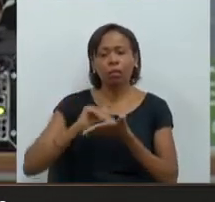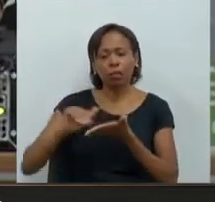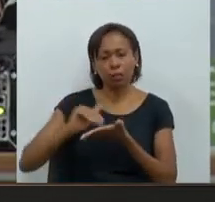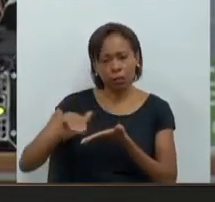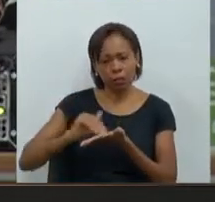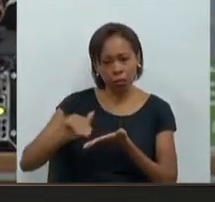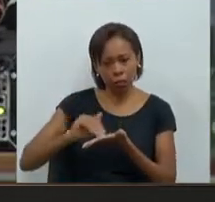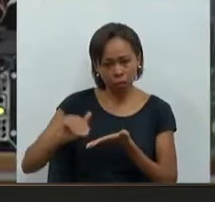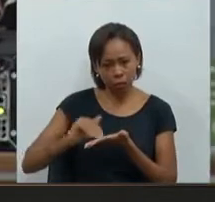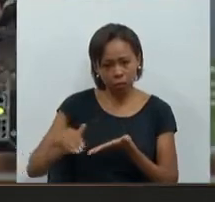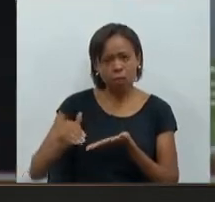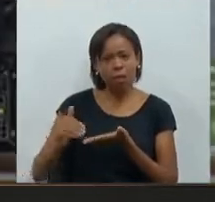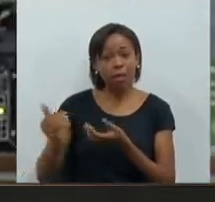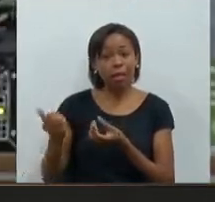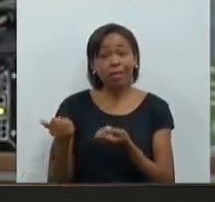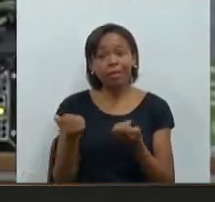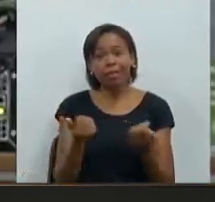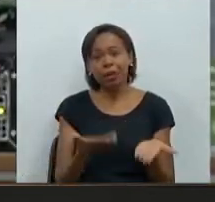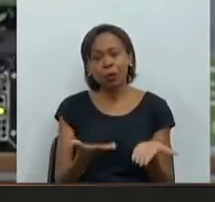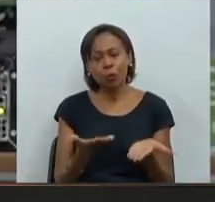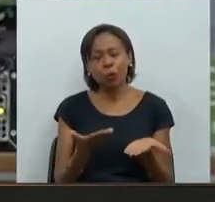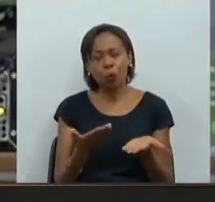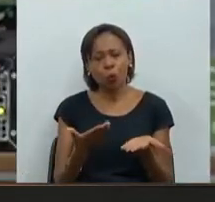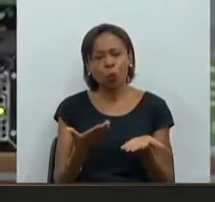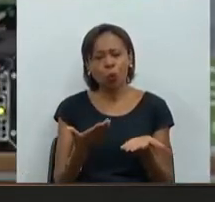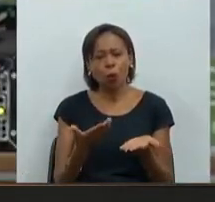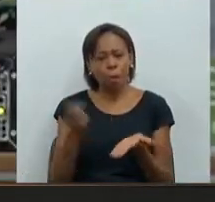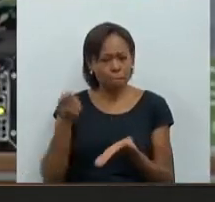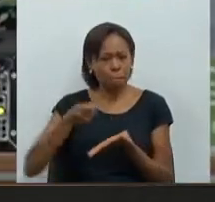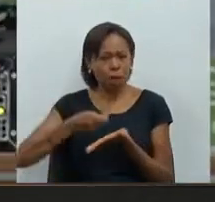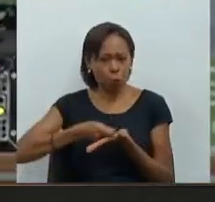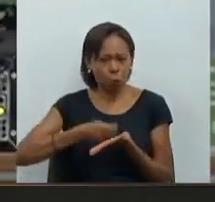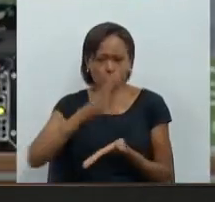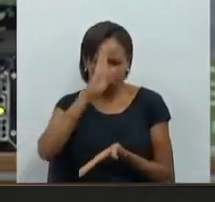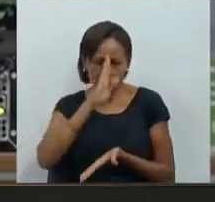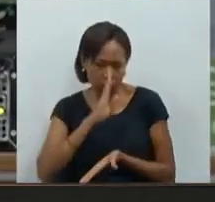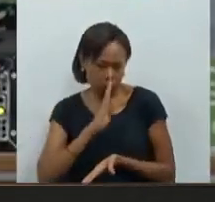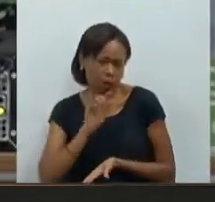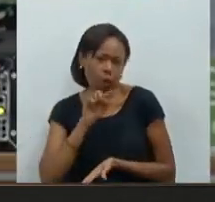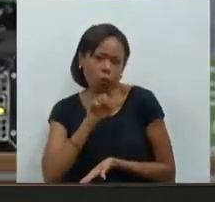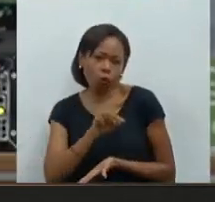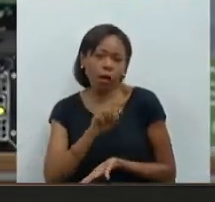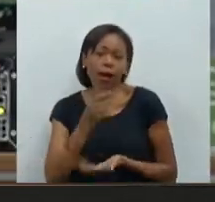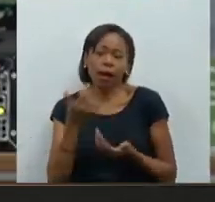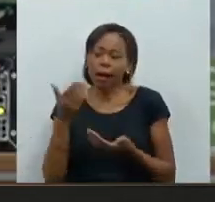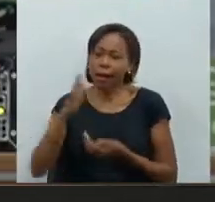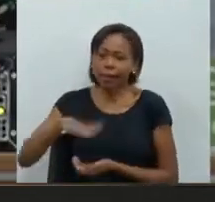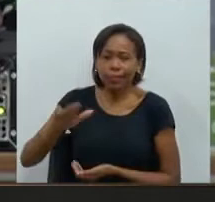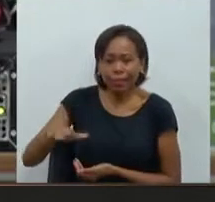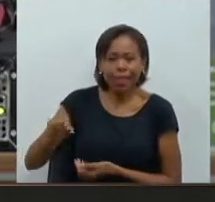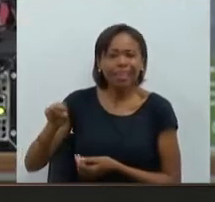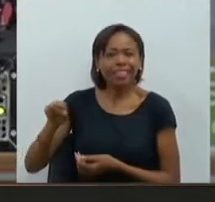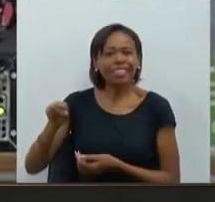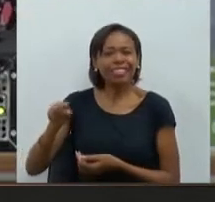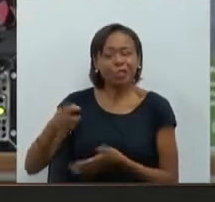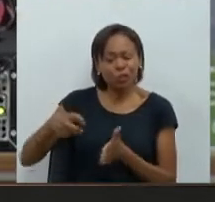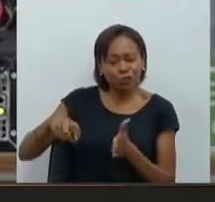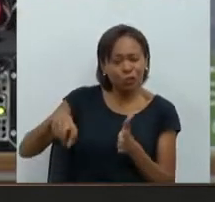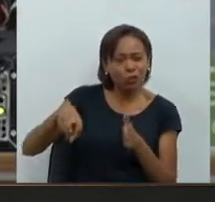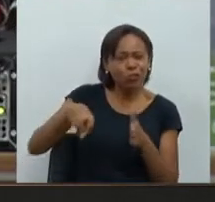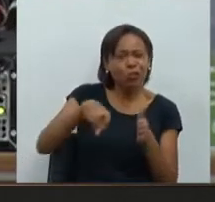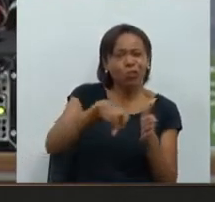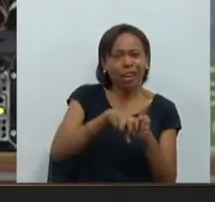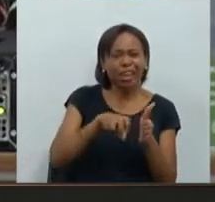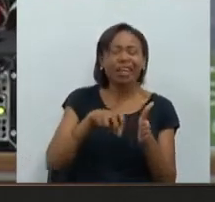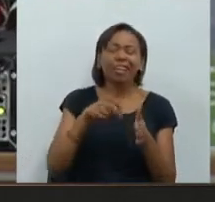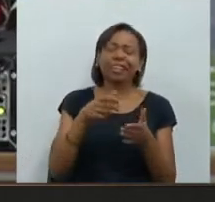deu um especial, paga um especial para essa criança levar e buscar, porque só a dificuldade que a gente que tem,